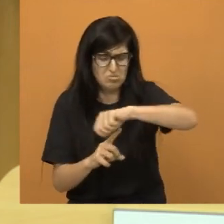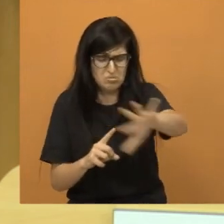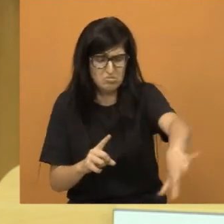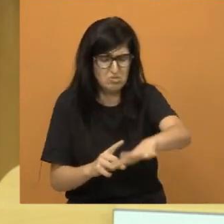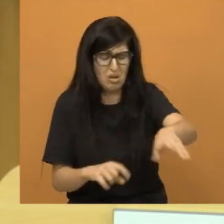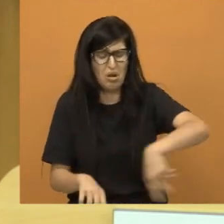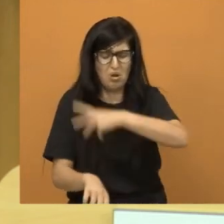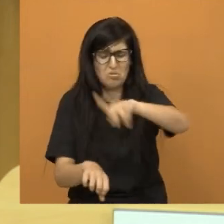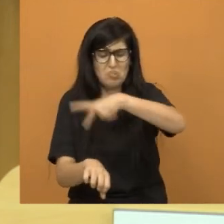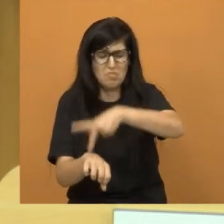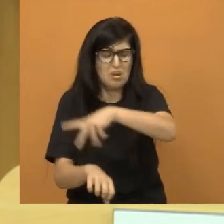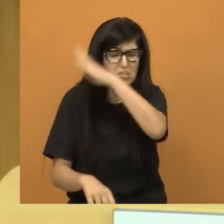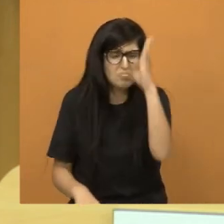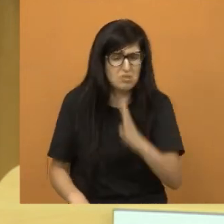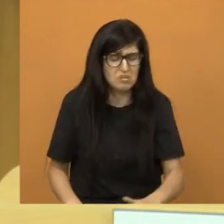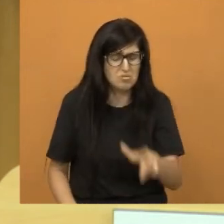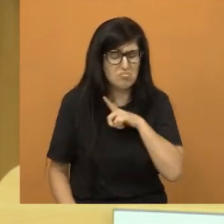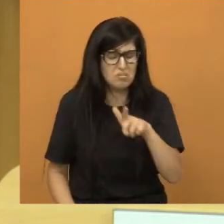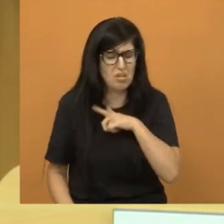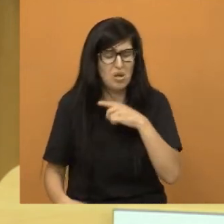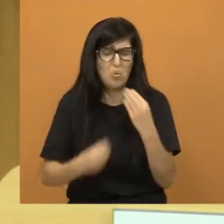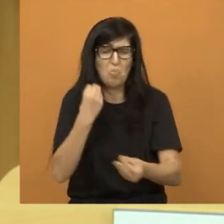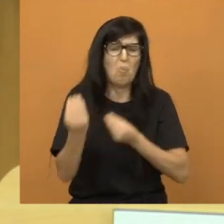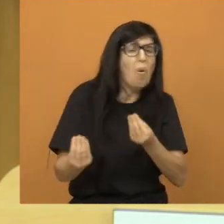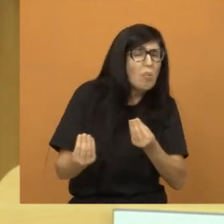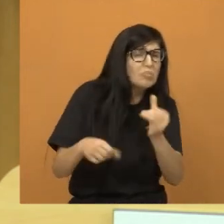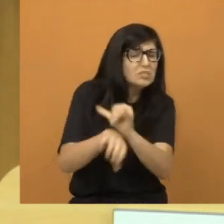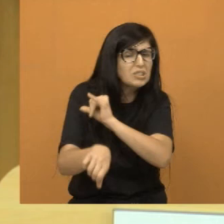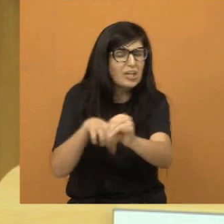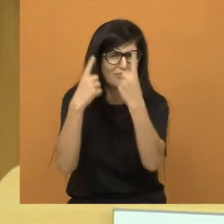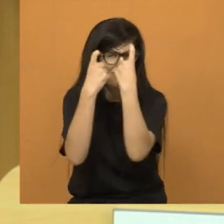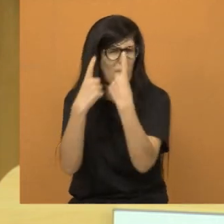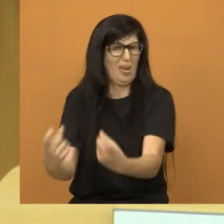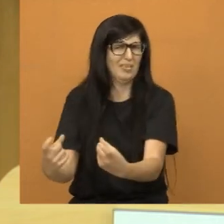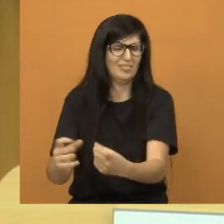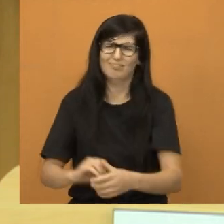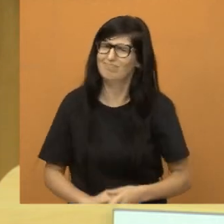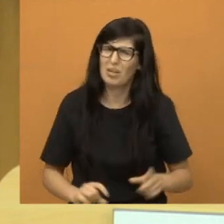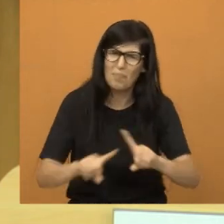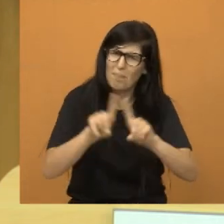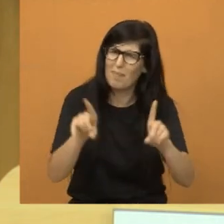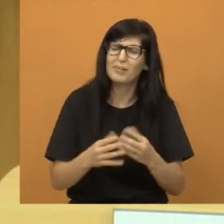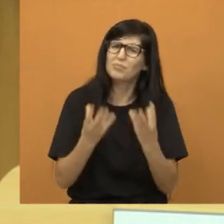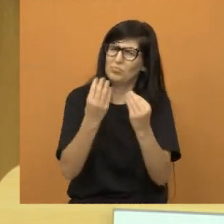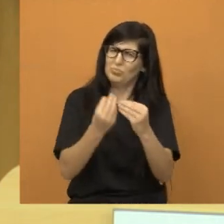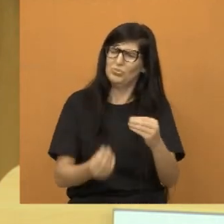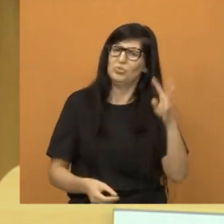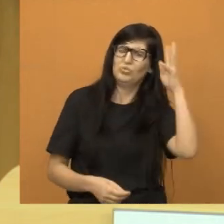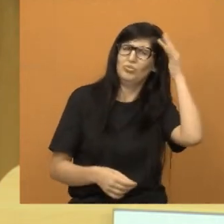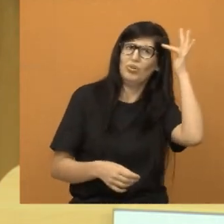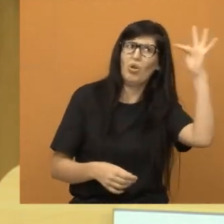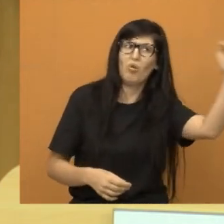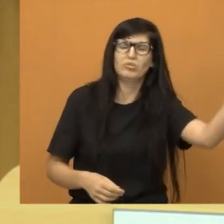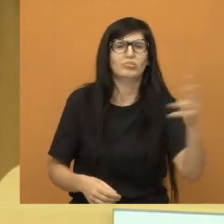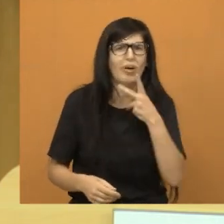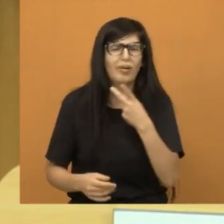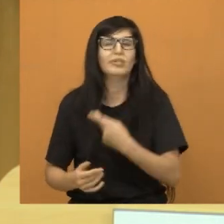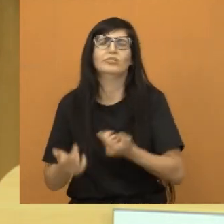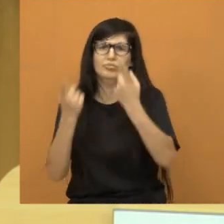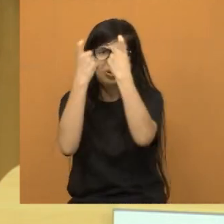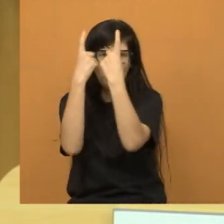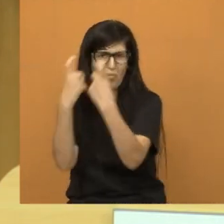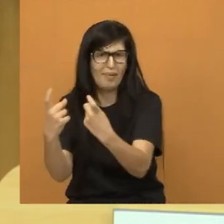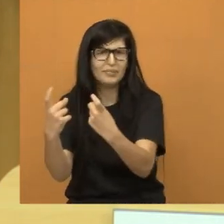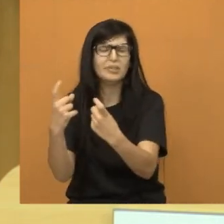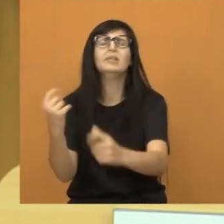tem por meio da violência. E a violência, como já diziam muitos, gera mais violência.